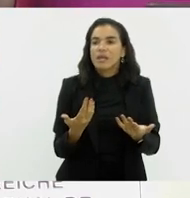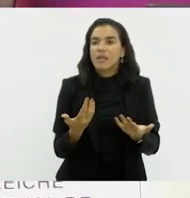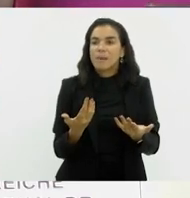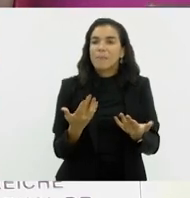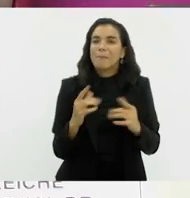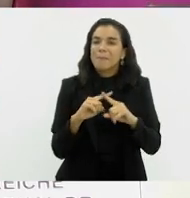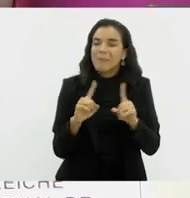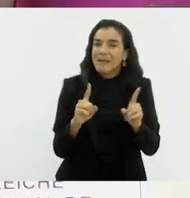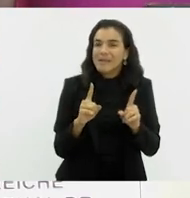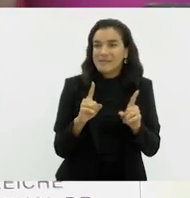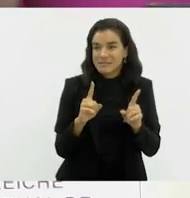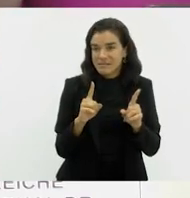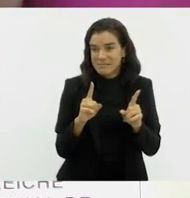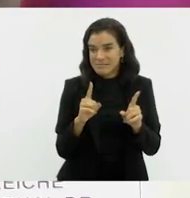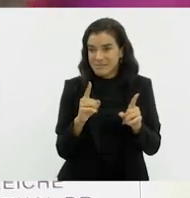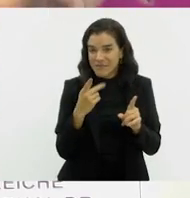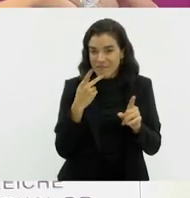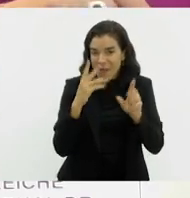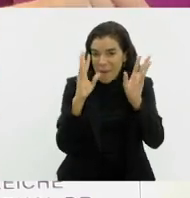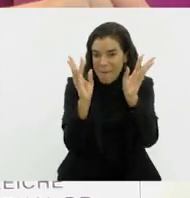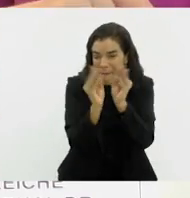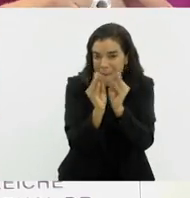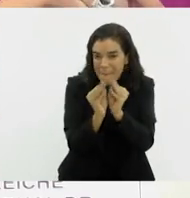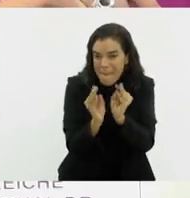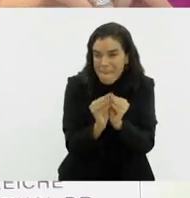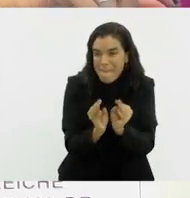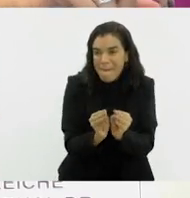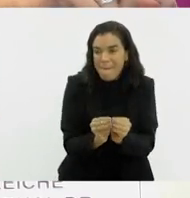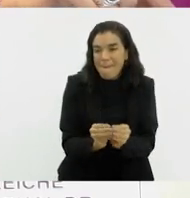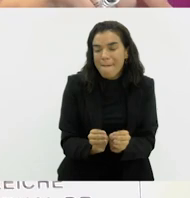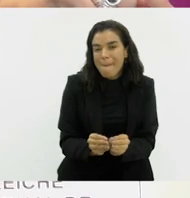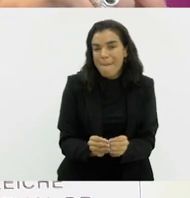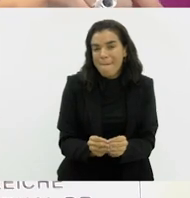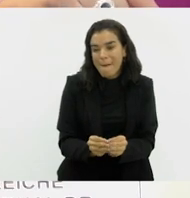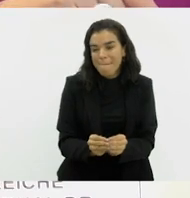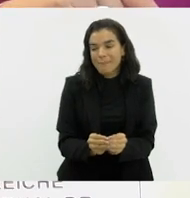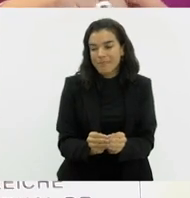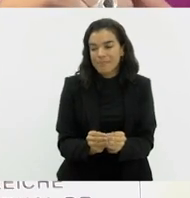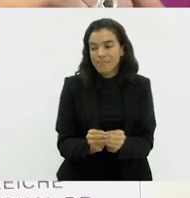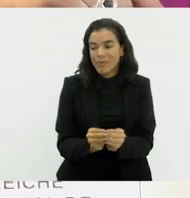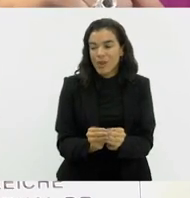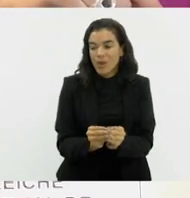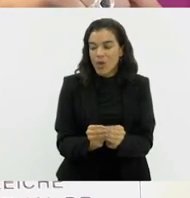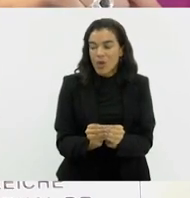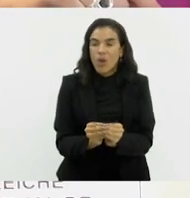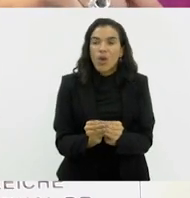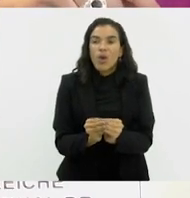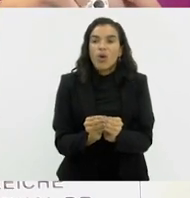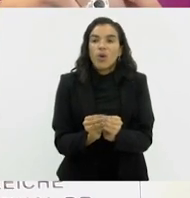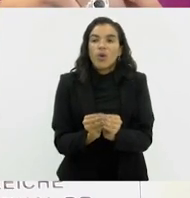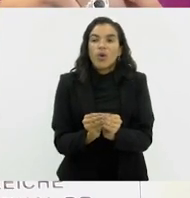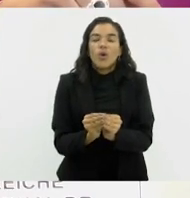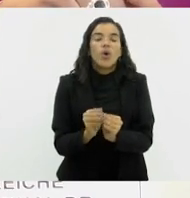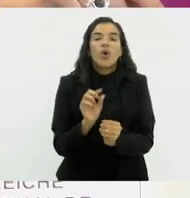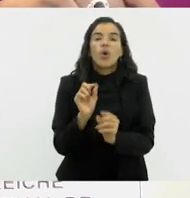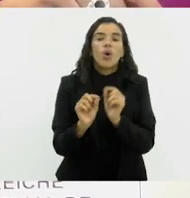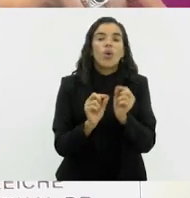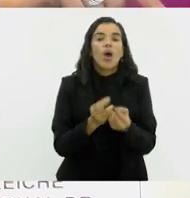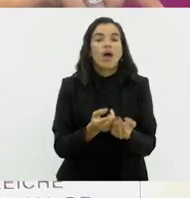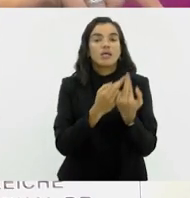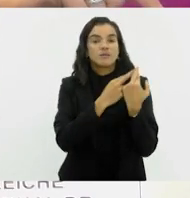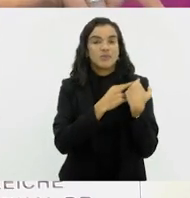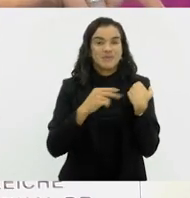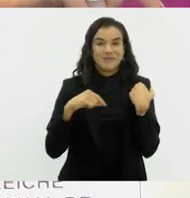integralidade. Mas a gente vai tentar minimamente pontuar essas. O que competiria a SES dentro dessa